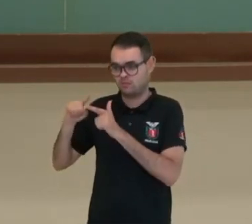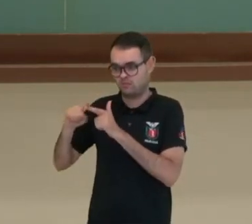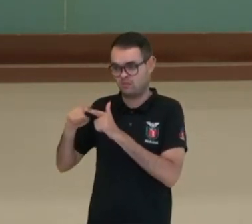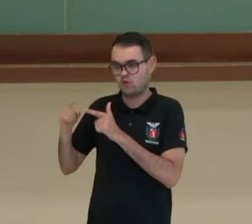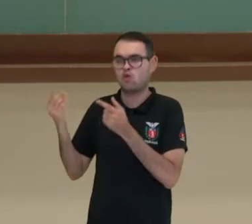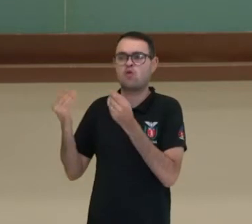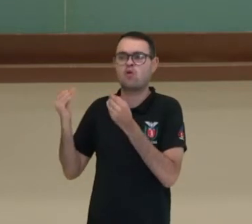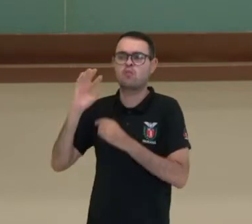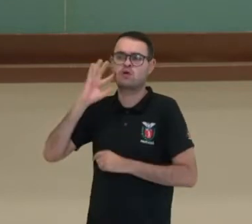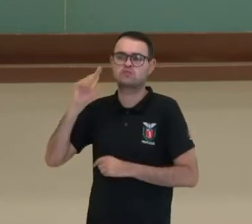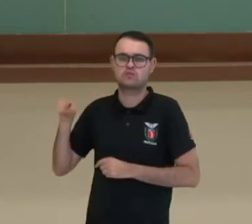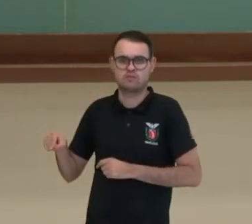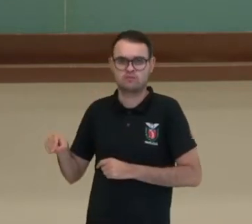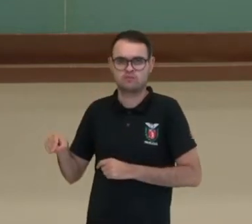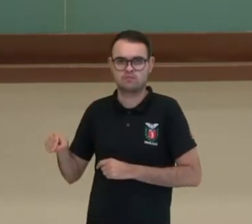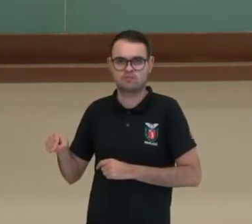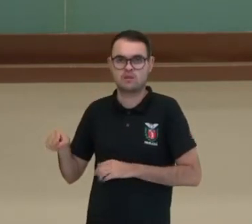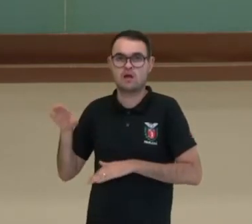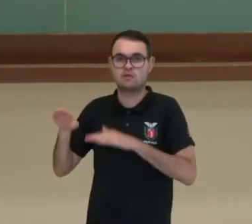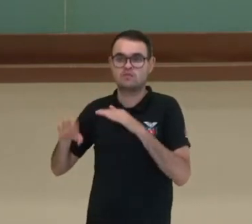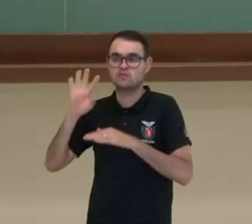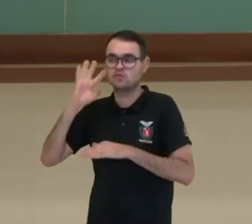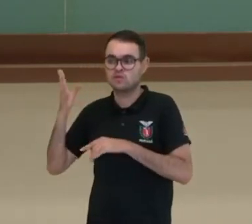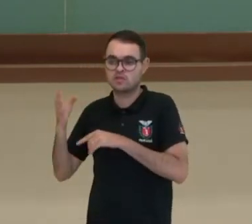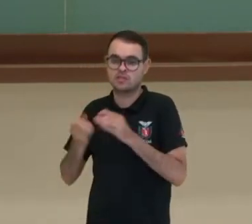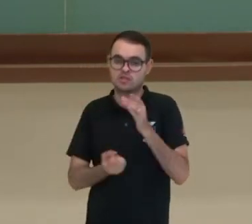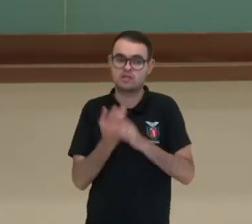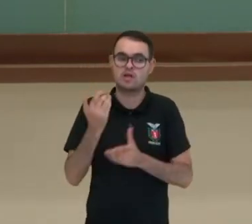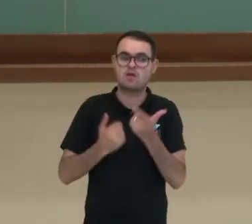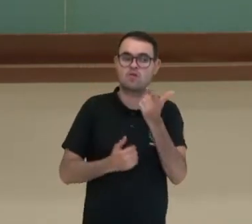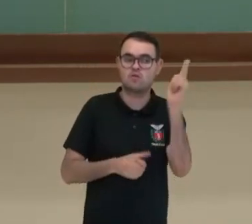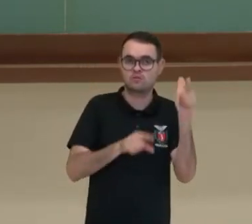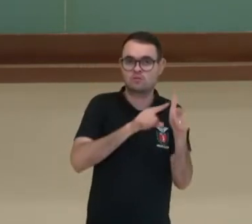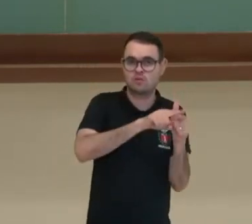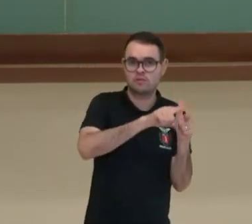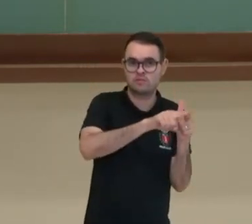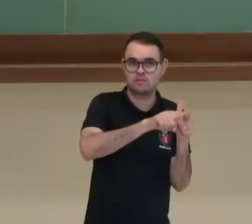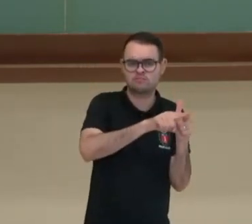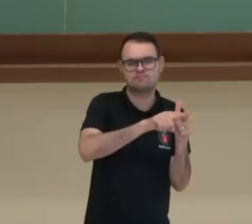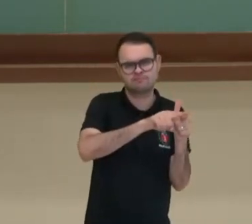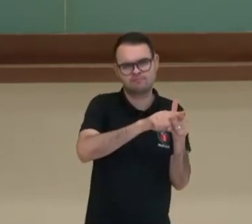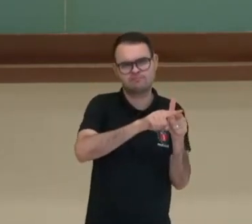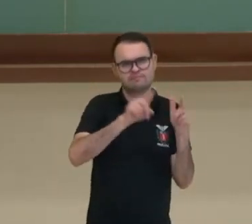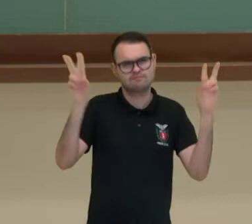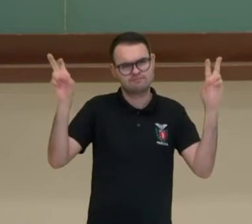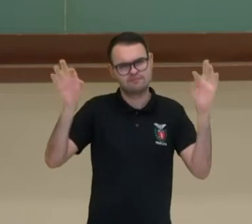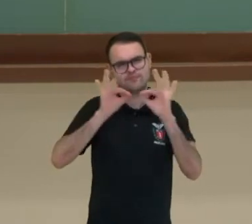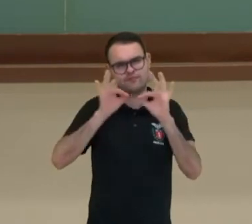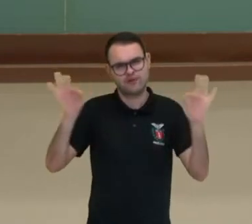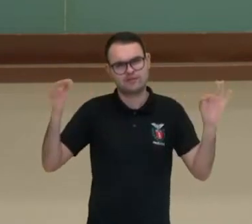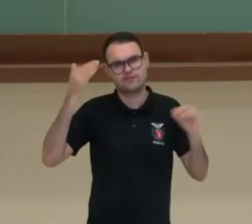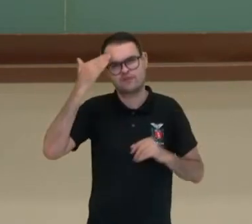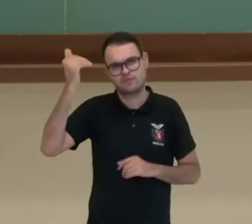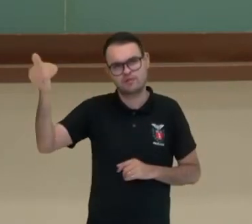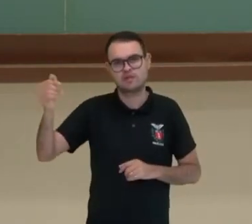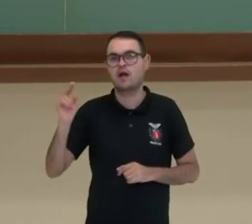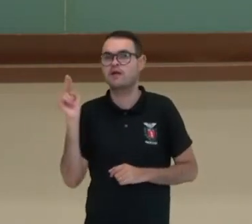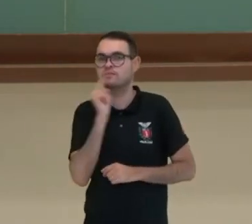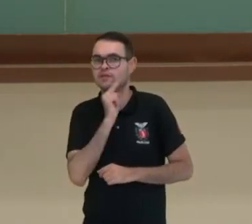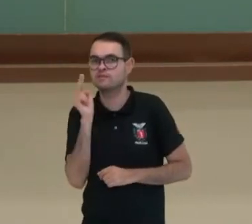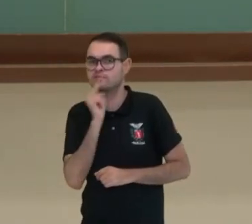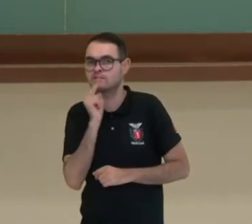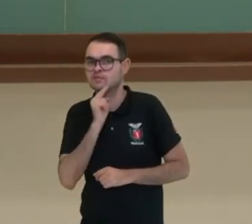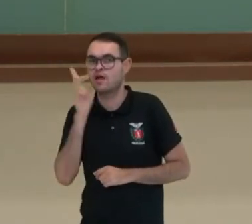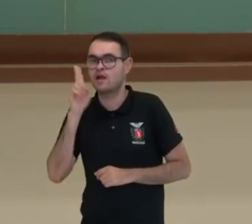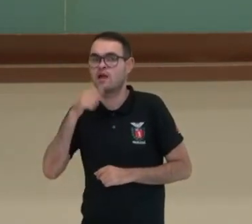como solucioná-lo? Só que às vezes a solução cria outro problema. É aquela velha frase que dizem, tá? Que a necessidade é